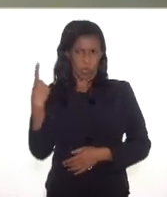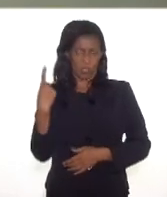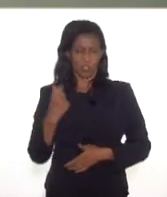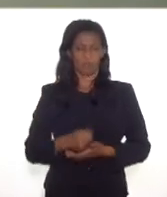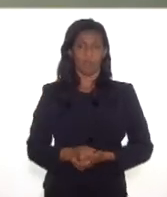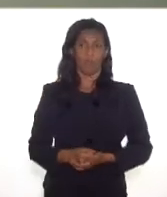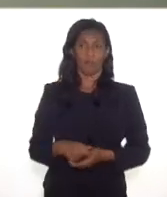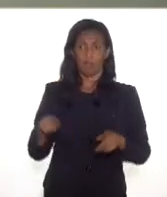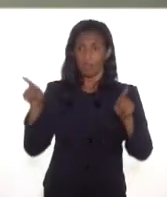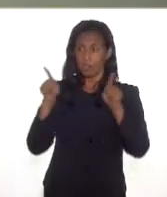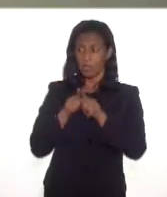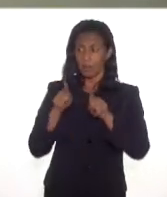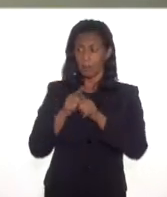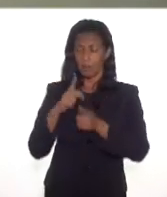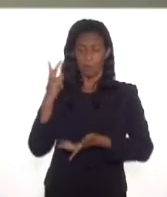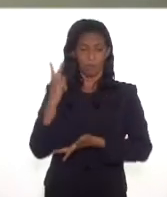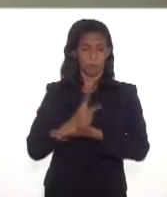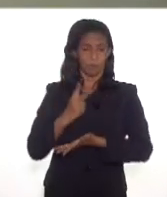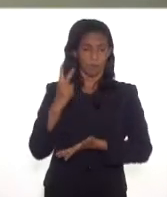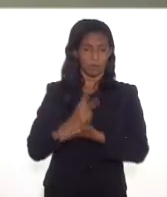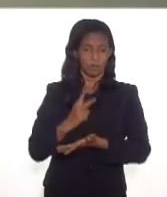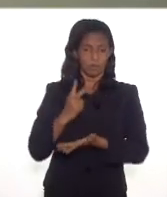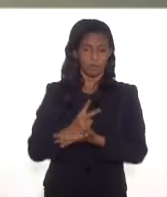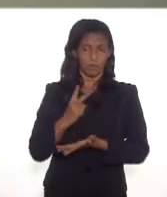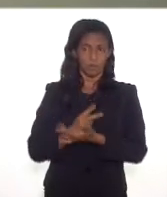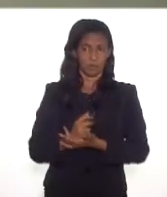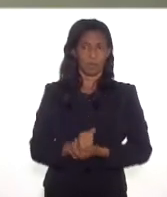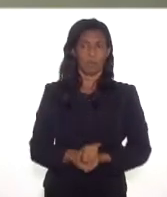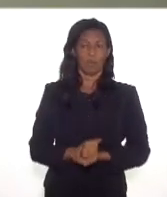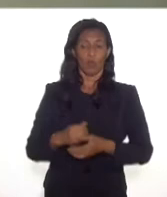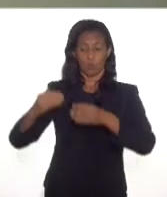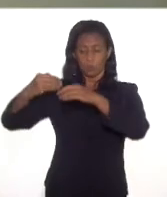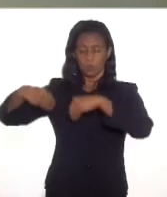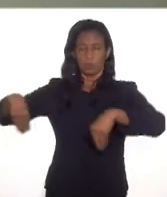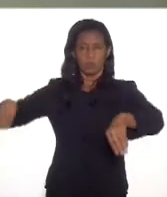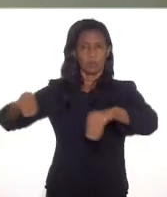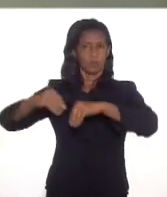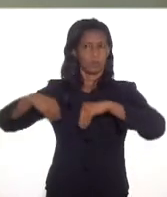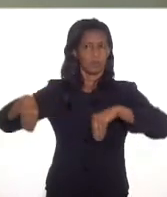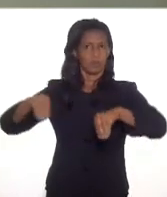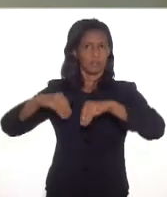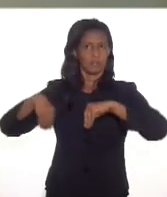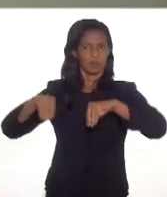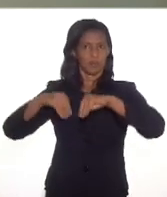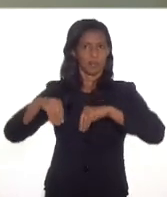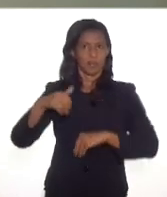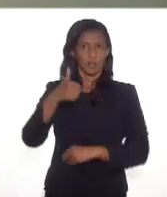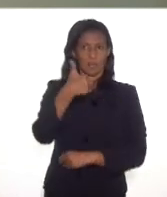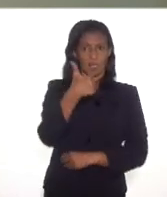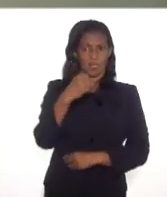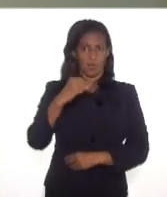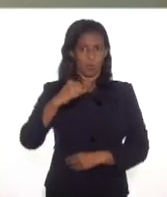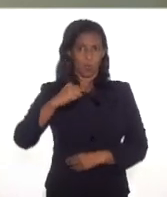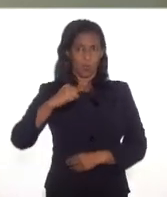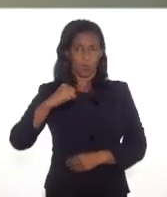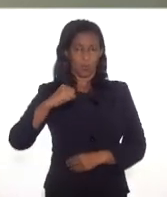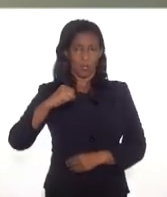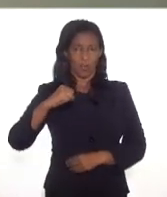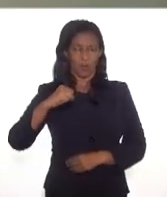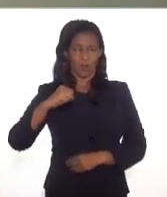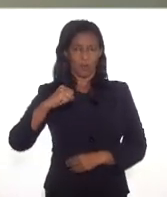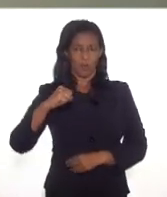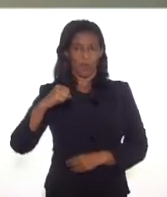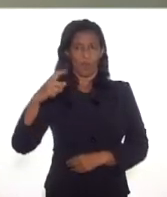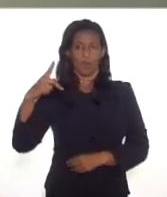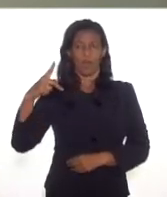mesmo com o terreno do 18º Batalhão da Polícia Militar